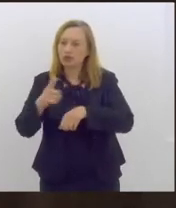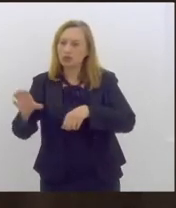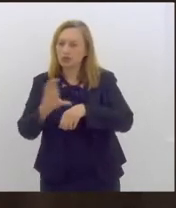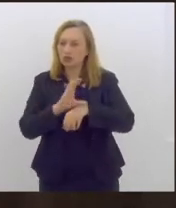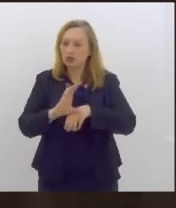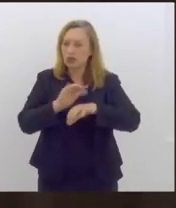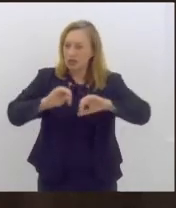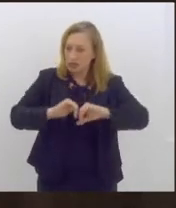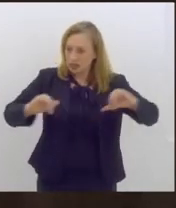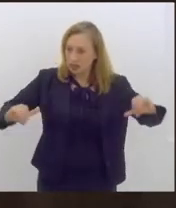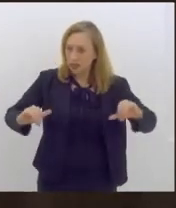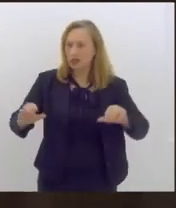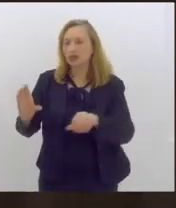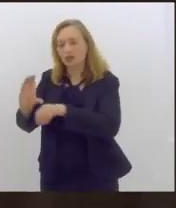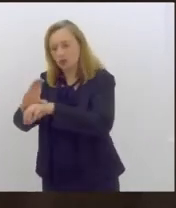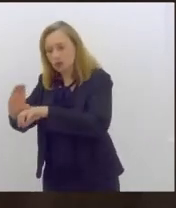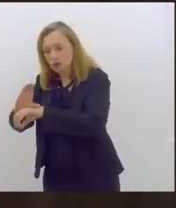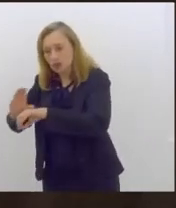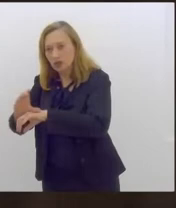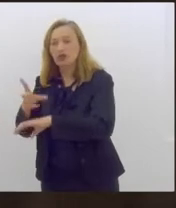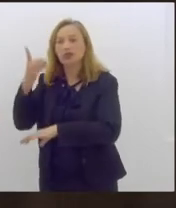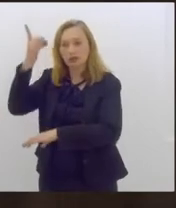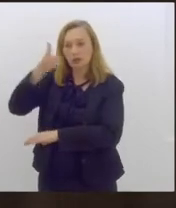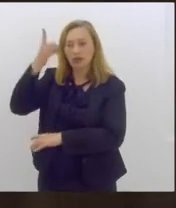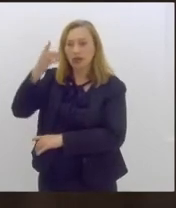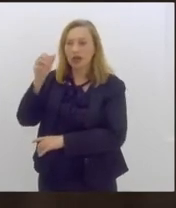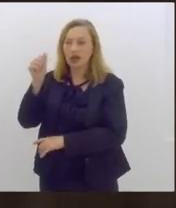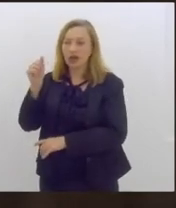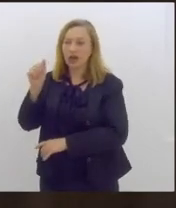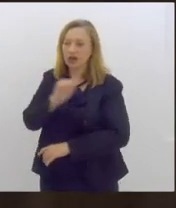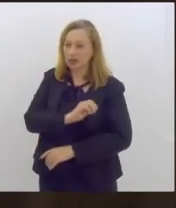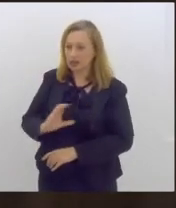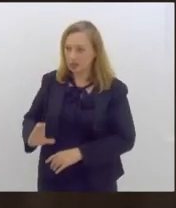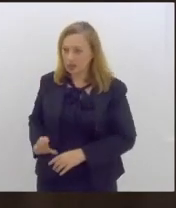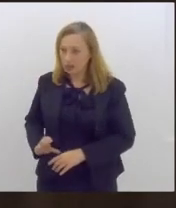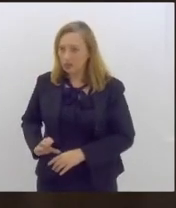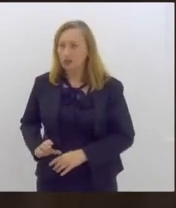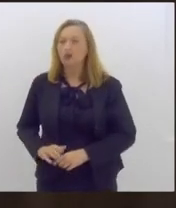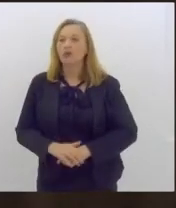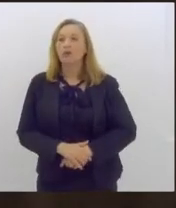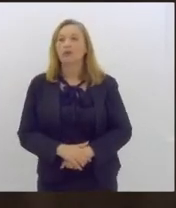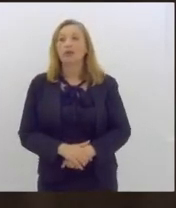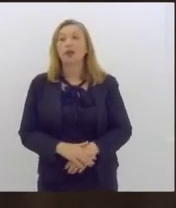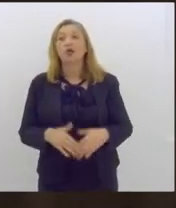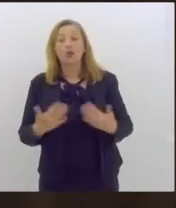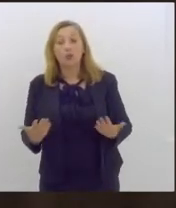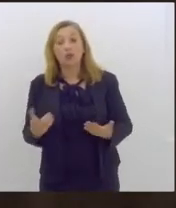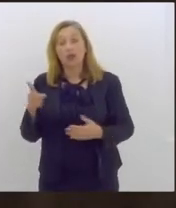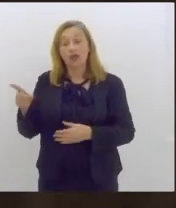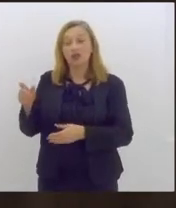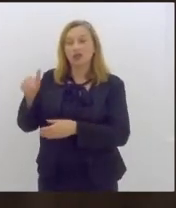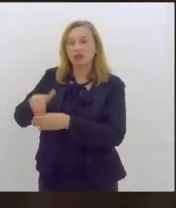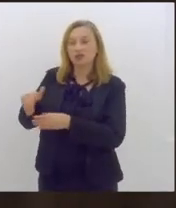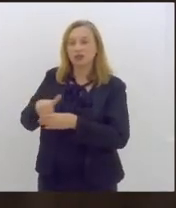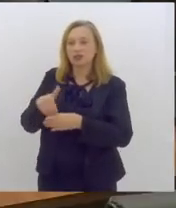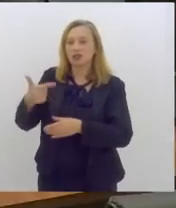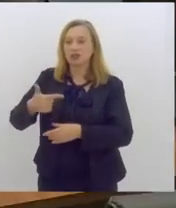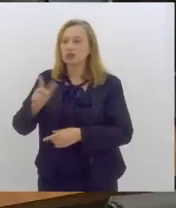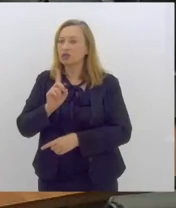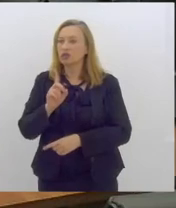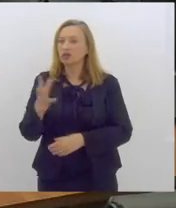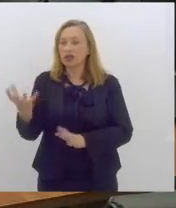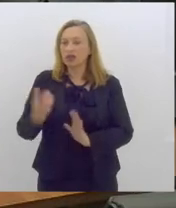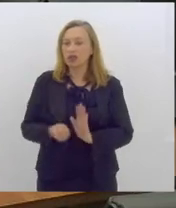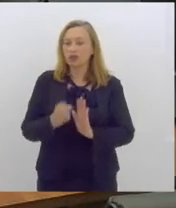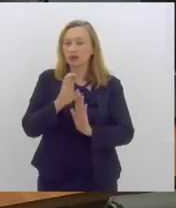o voto separado pela constitucionalidade do deputado André Ceciliano como ele tá voltando o segundo tá Ele